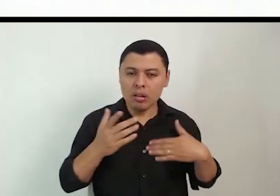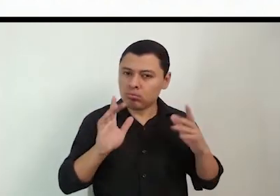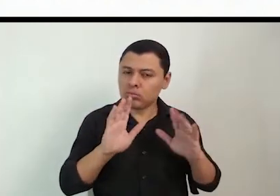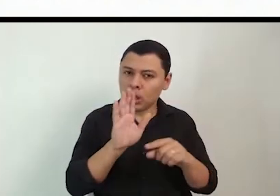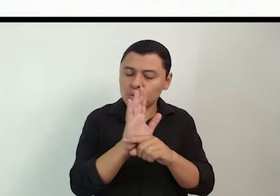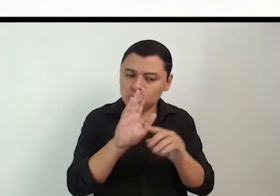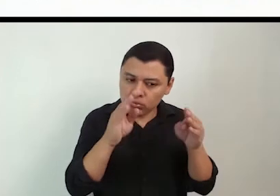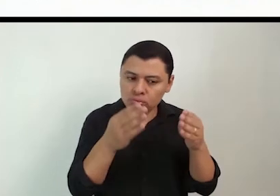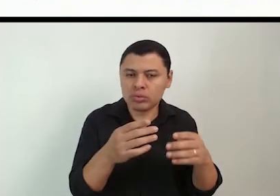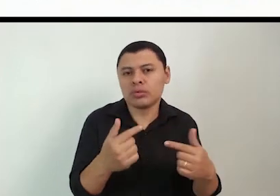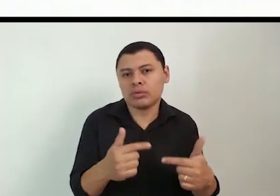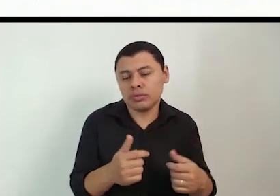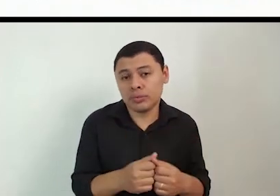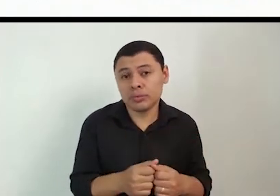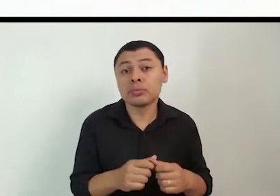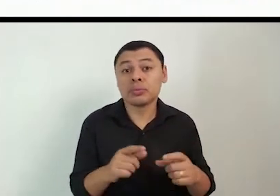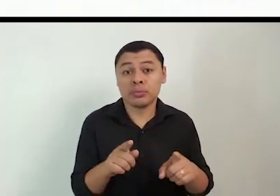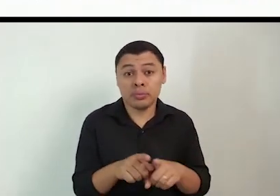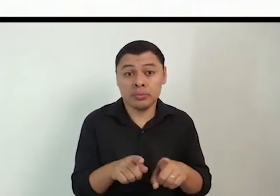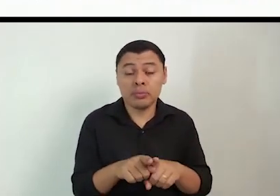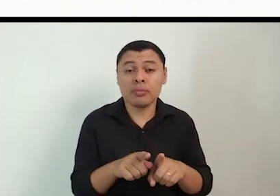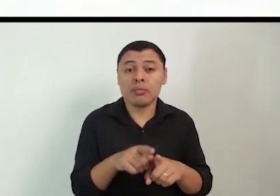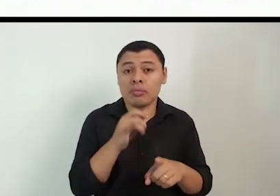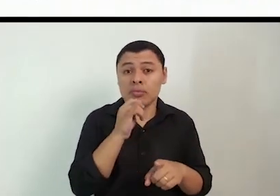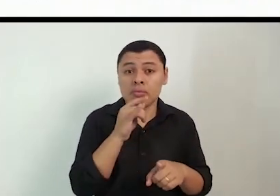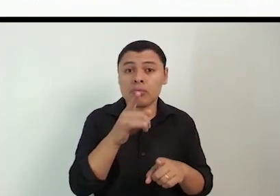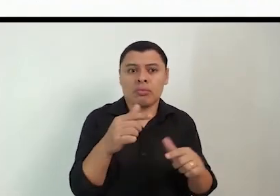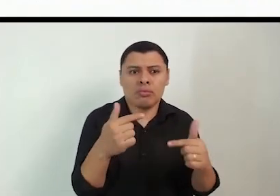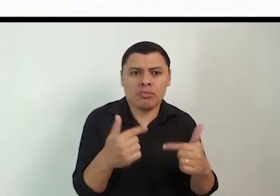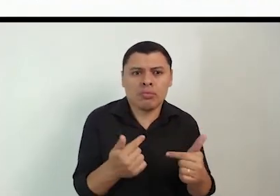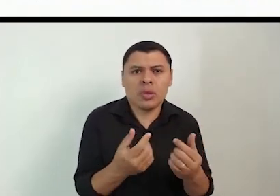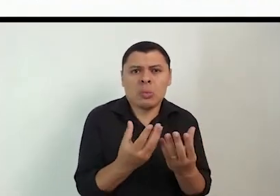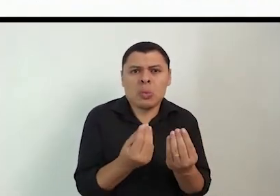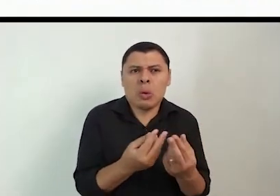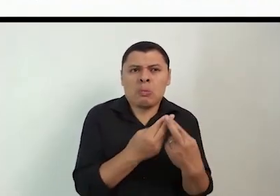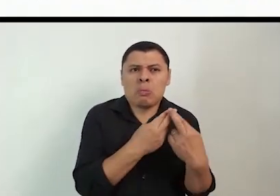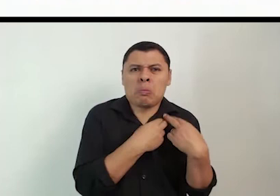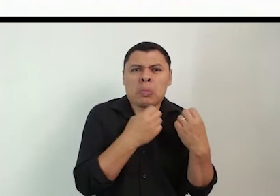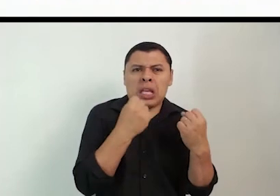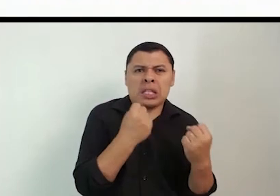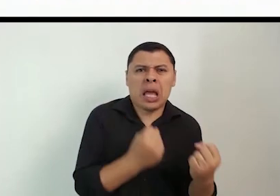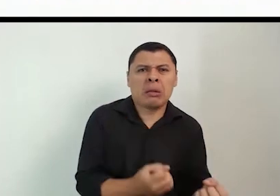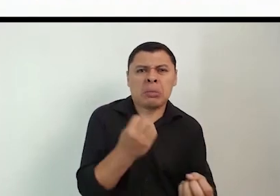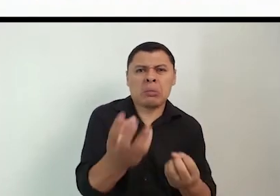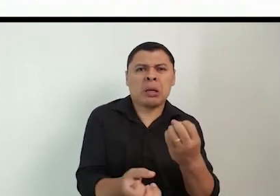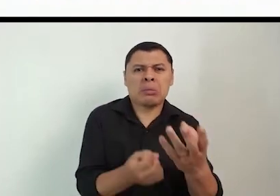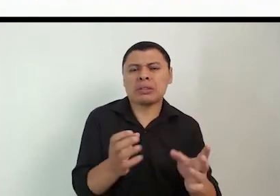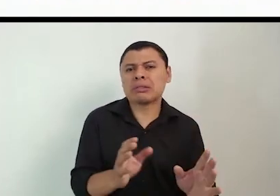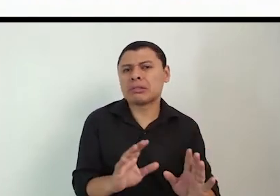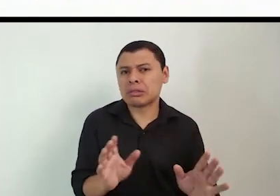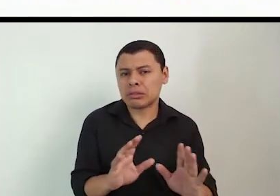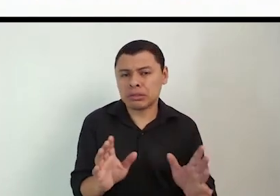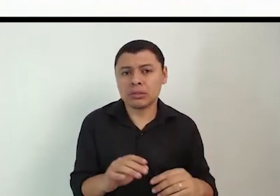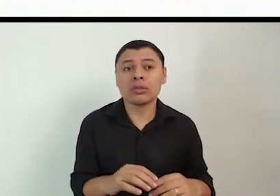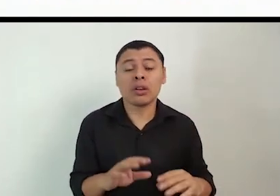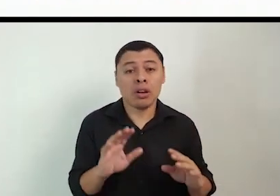Também tem a possibilidade de você ter as suas funções reduzidas, né? O que eu falo muito e que é um grande medo, por exemplo,